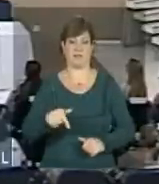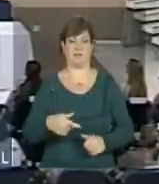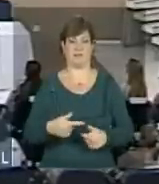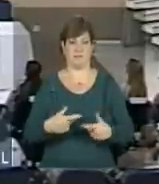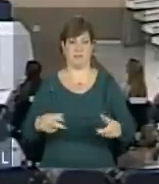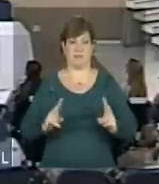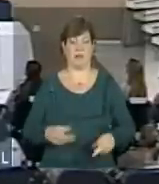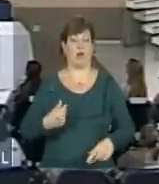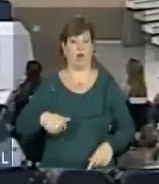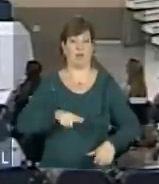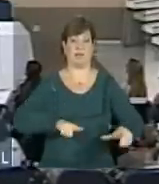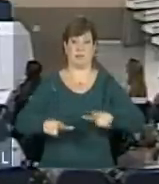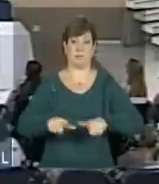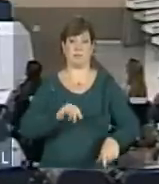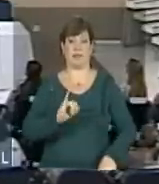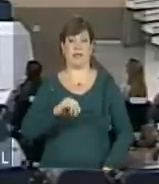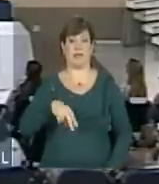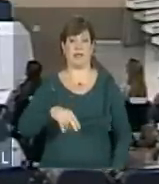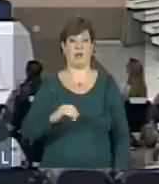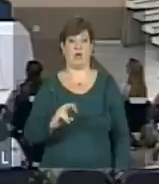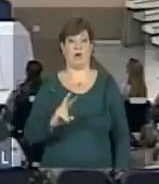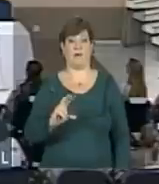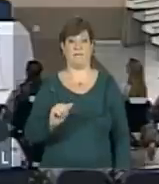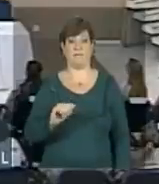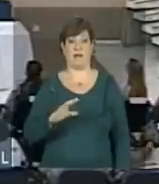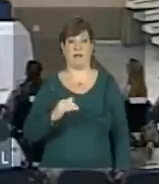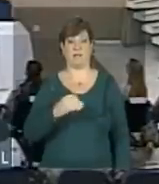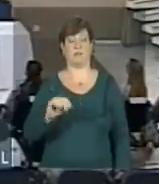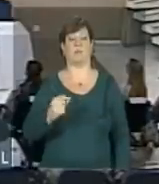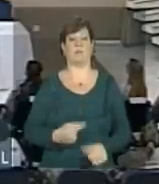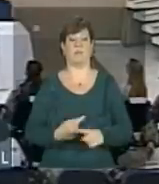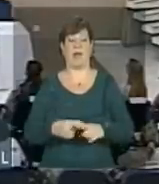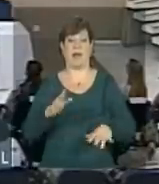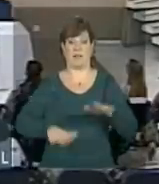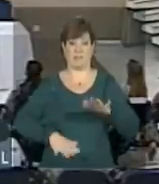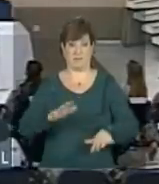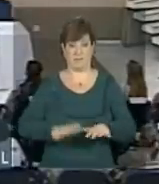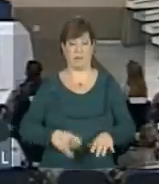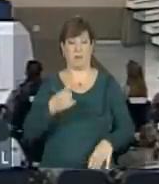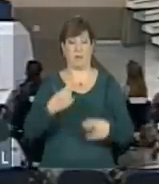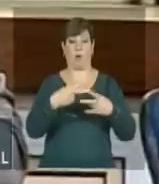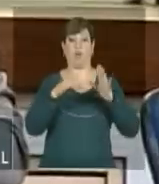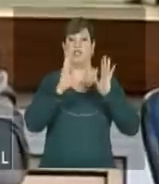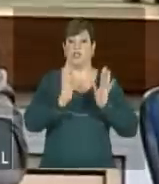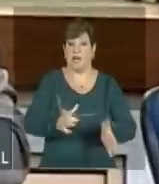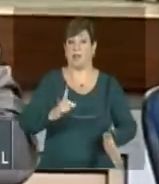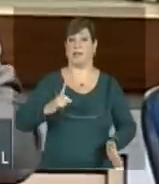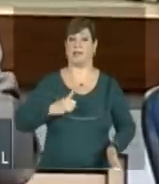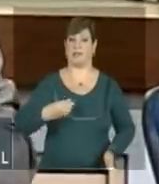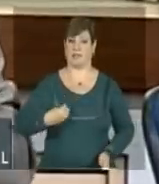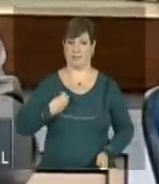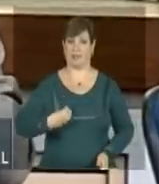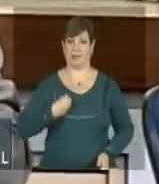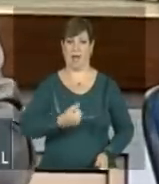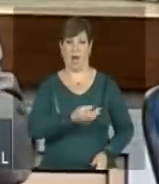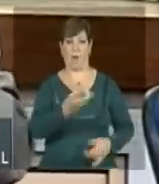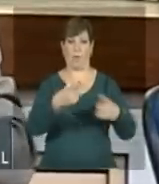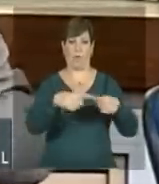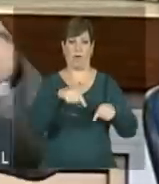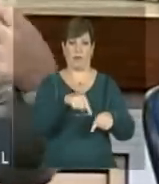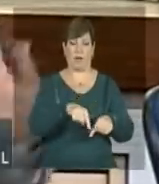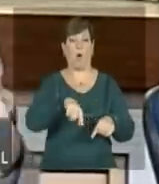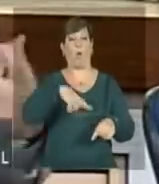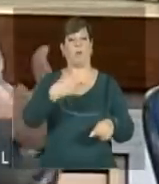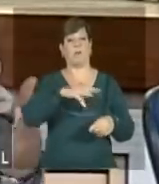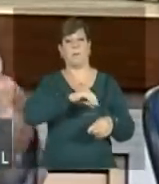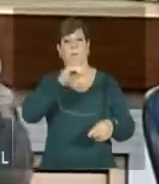trabalhamos inovação nesse sentido de que, às vezes, algo que já existe em algum lugar, ao ser bem colocado em